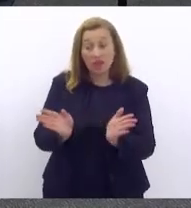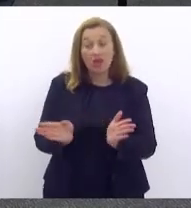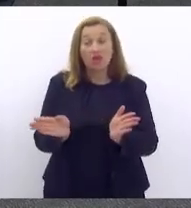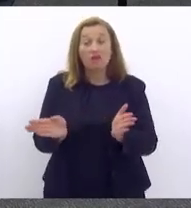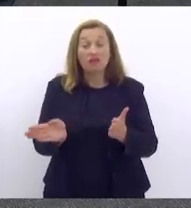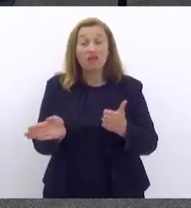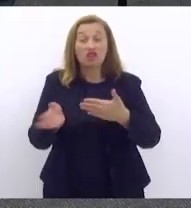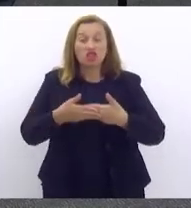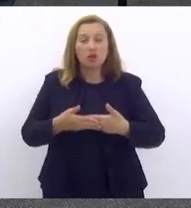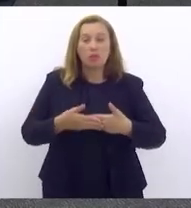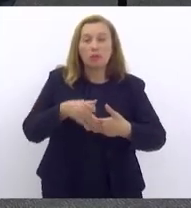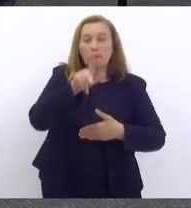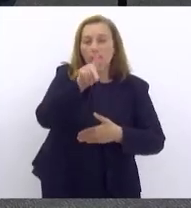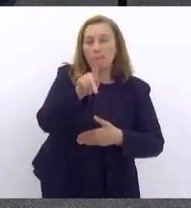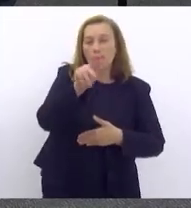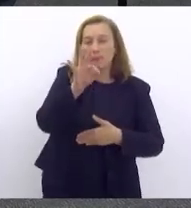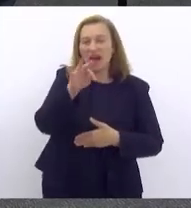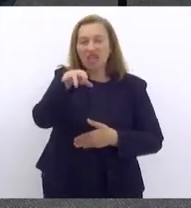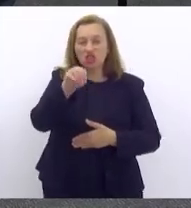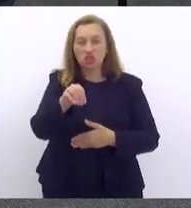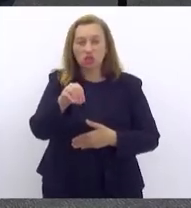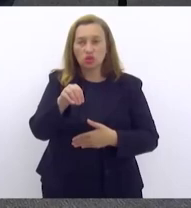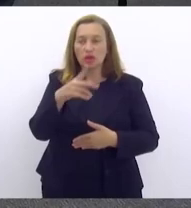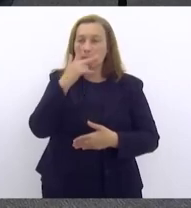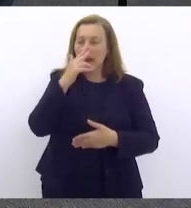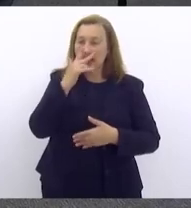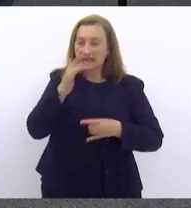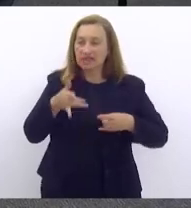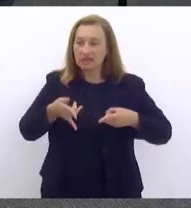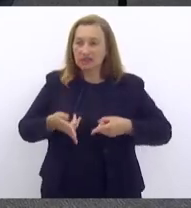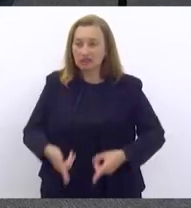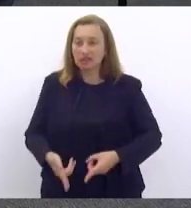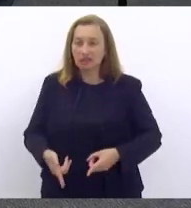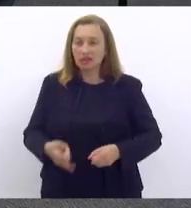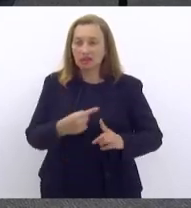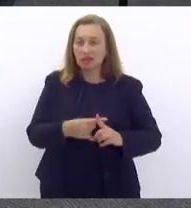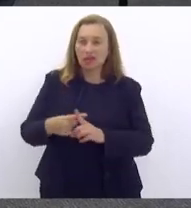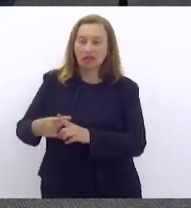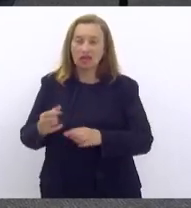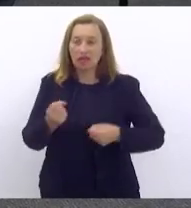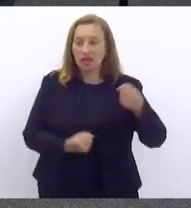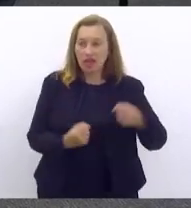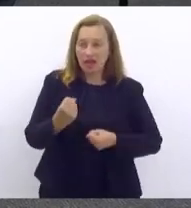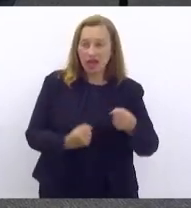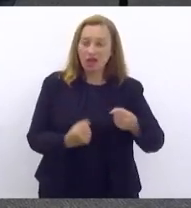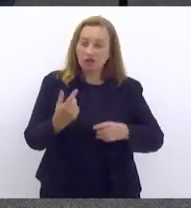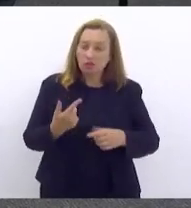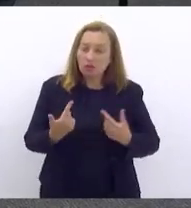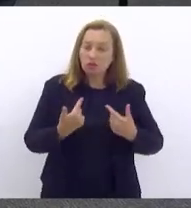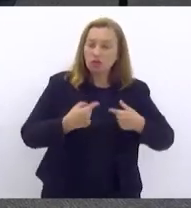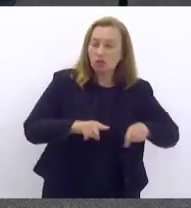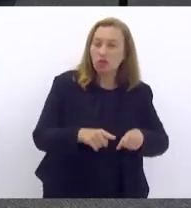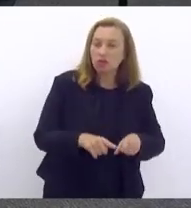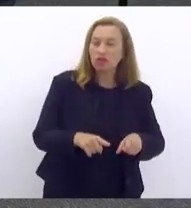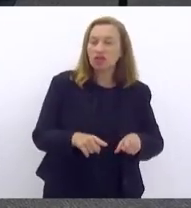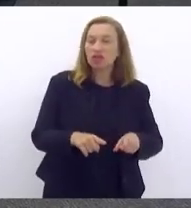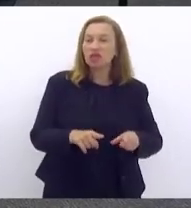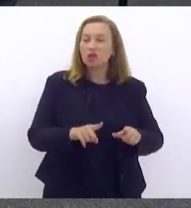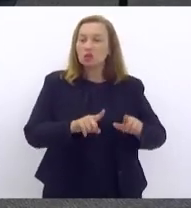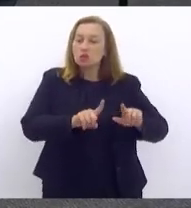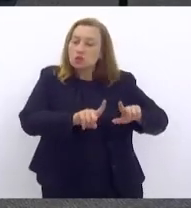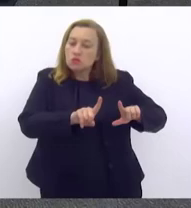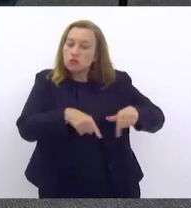verdadeiros cemitérios de carros, e nós partimos para dentro dessa máfia, que nos ameaça, que nos tenta